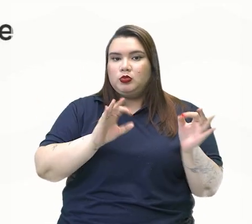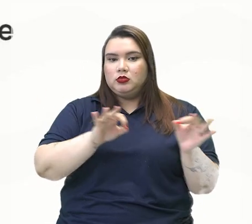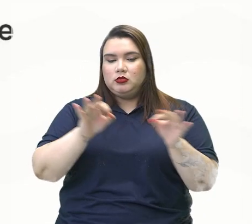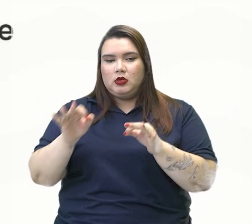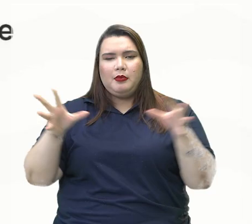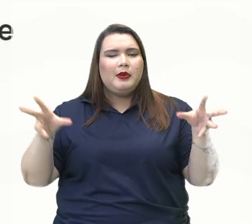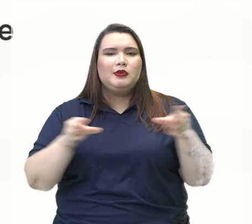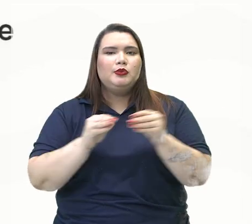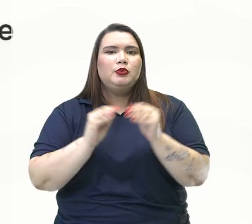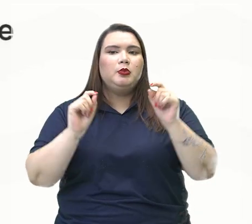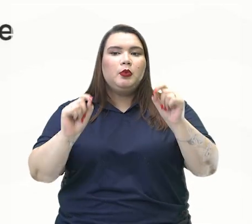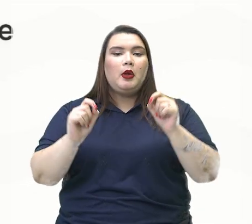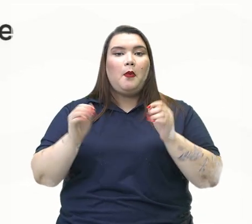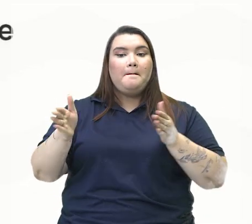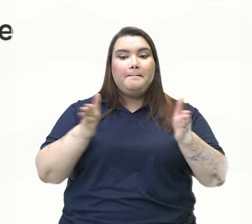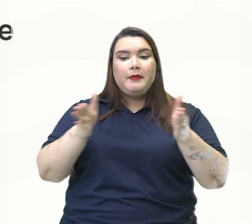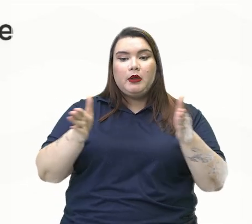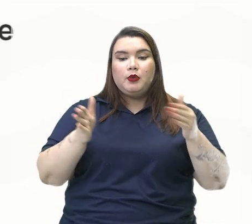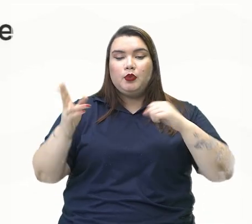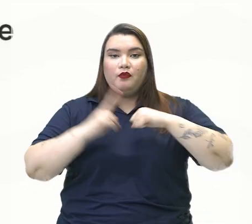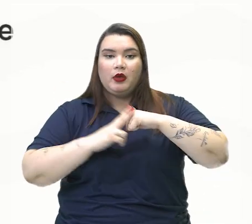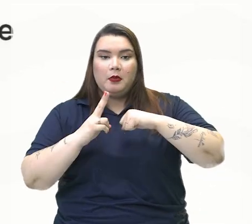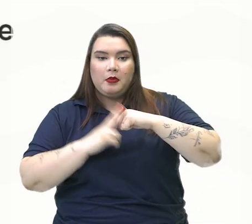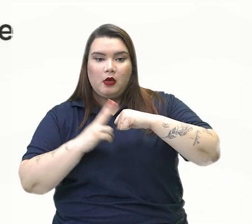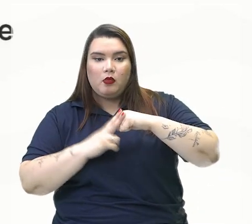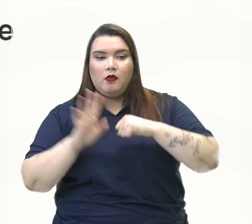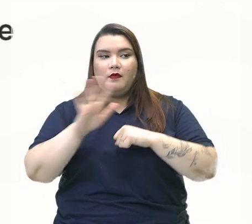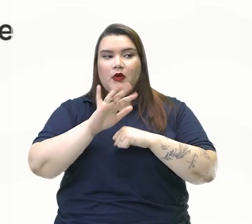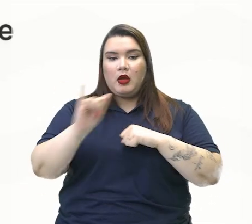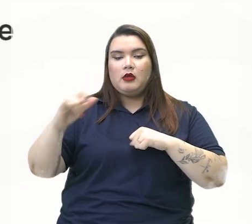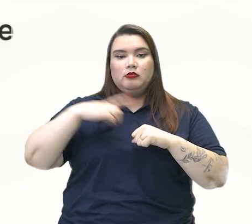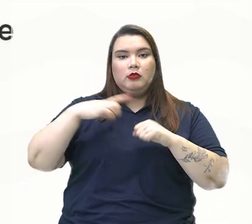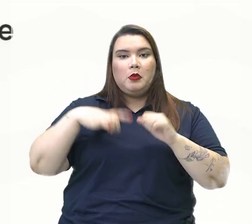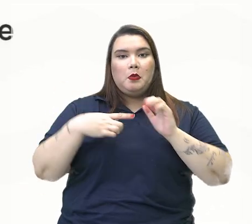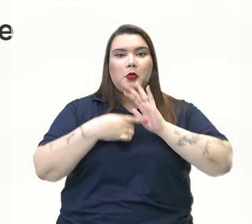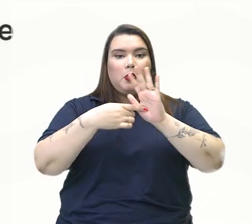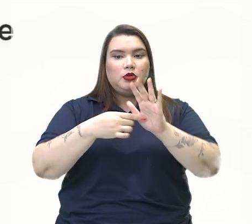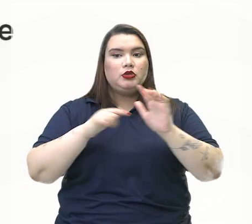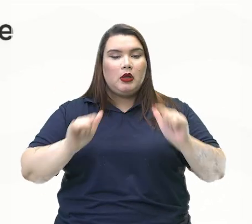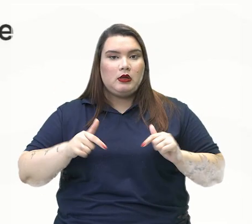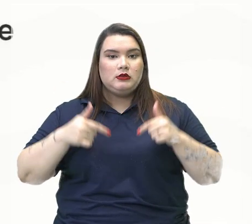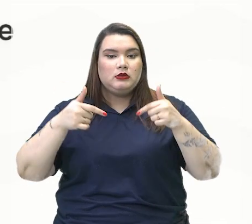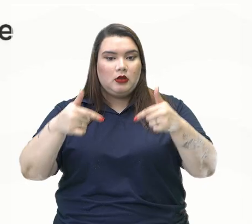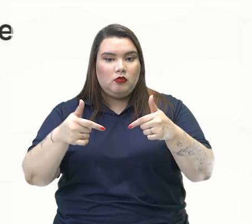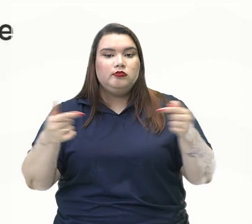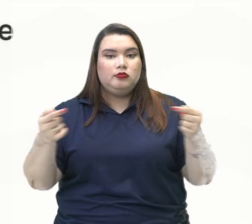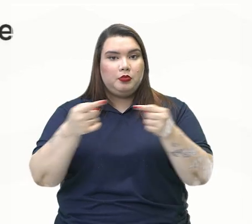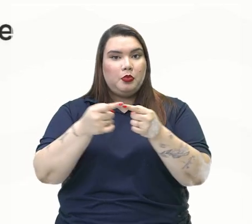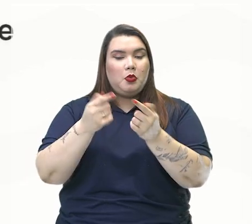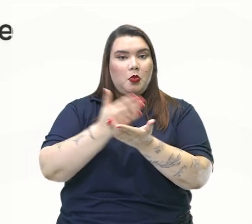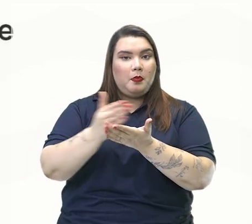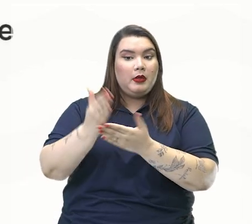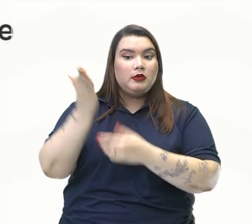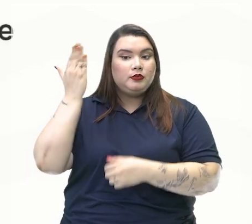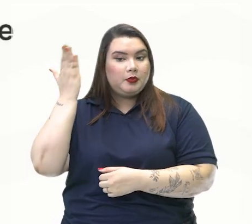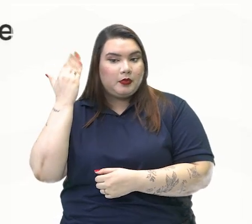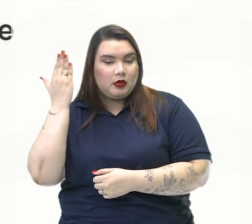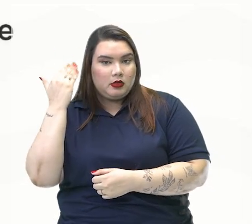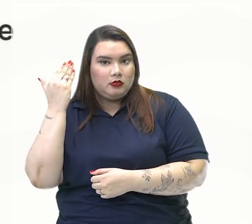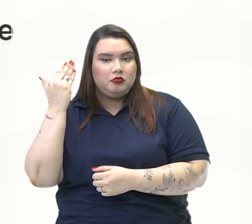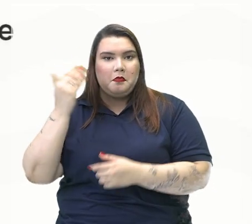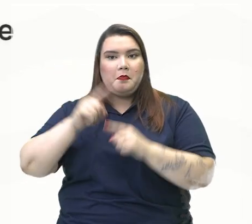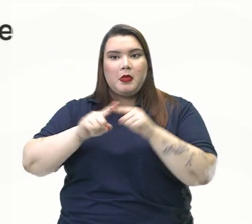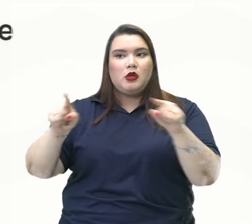É um tempo verbal que vai tratar, né, de uma ação que começou lá no passado, não